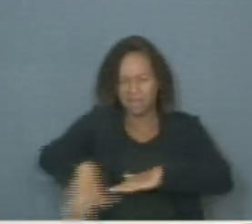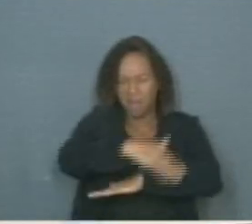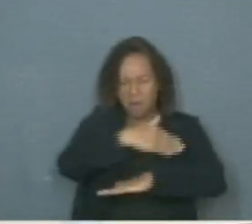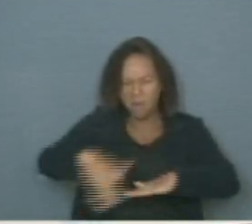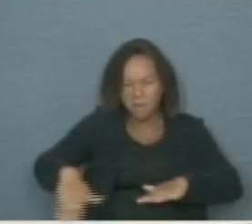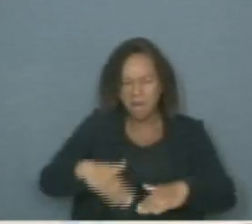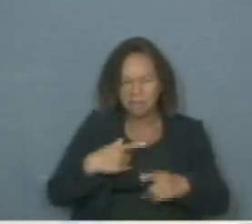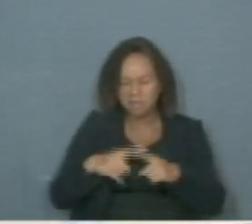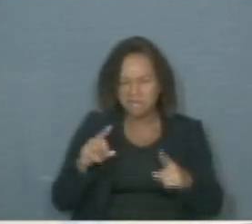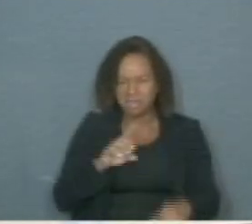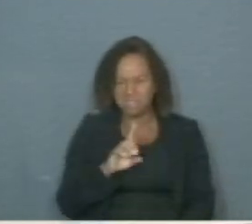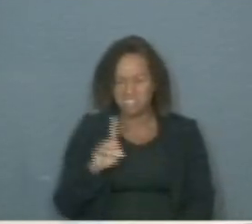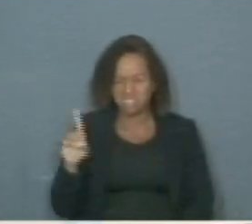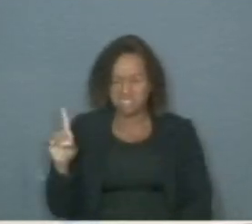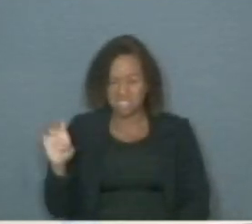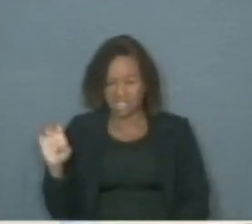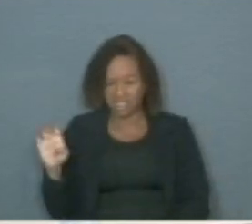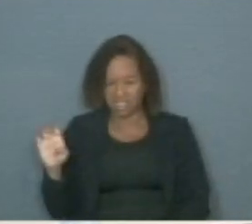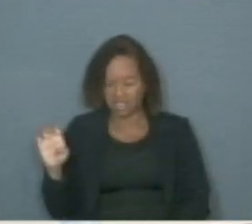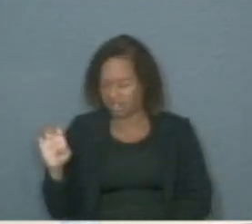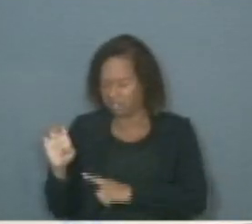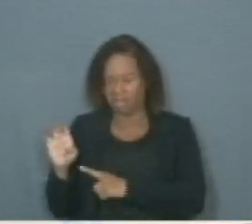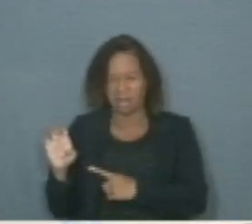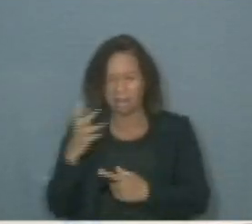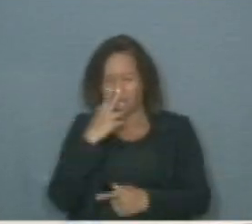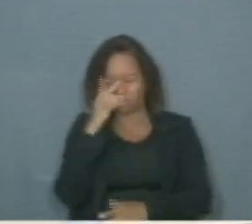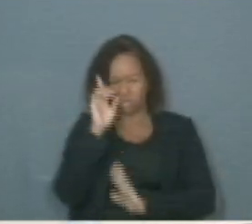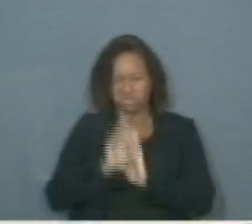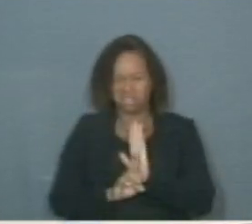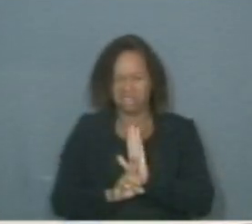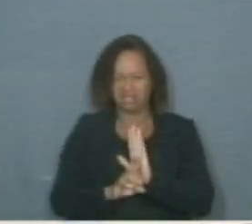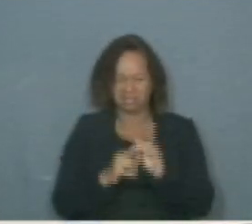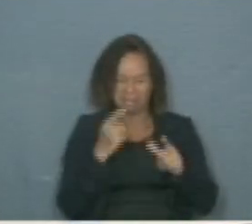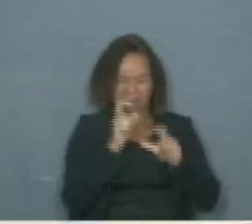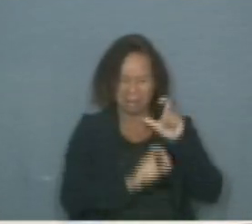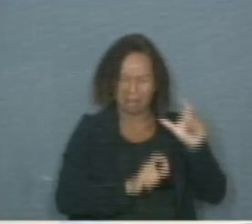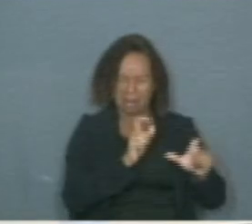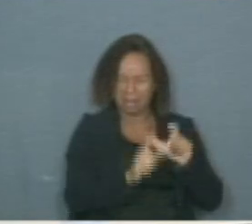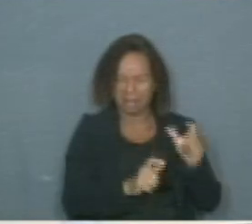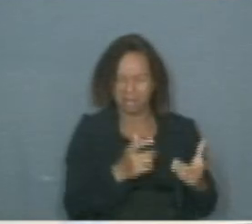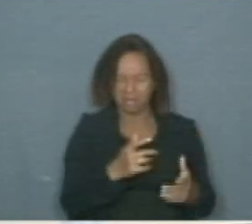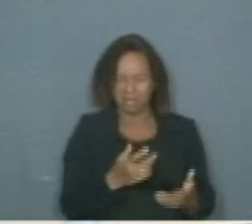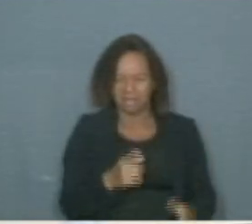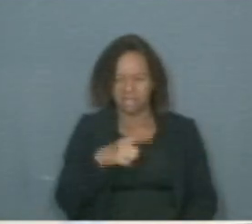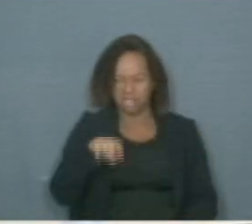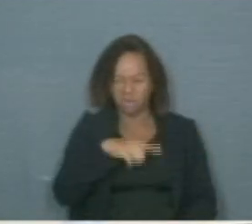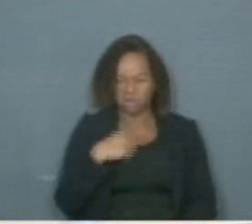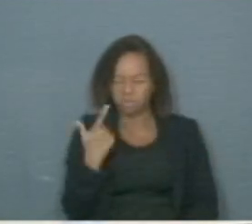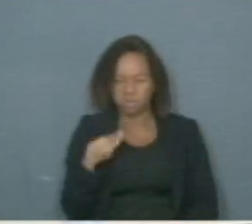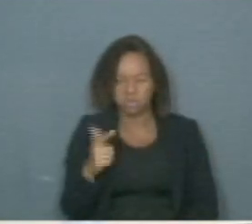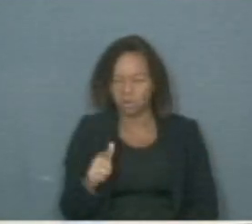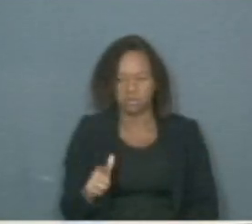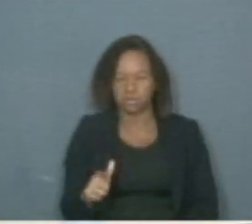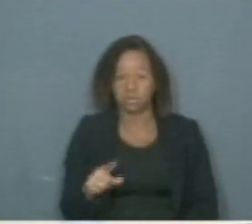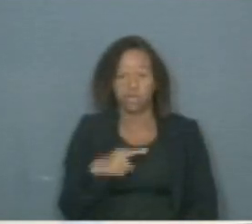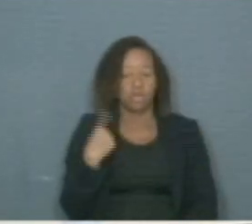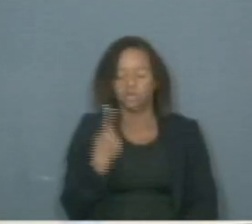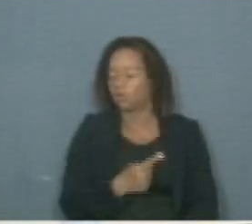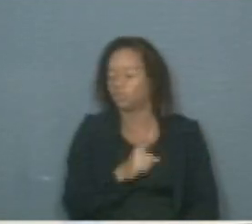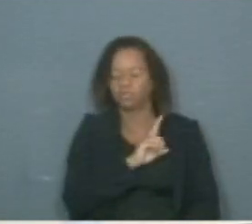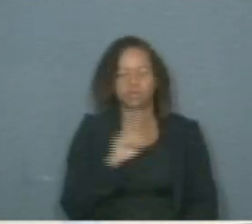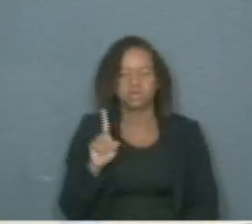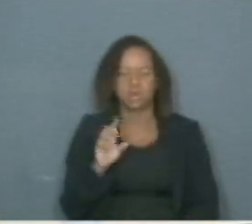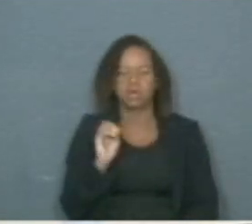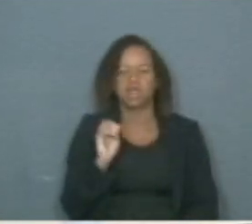por serem de esquerda, porque as pessoas já acham que têm o direito de nos tratar como escória, e nós não somos. Nós não